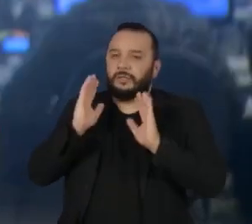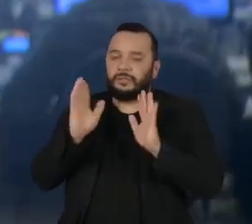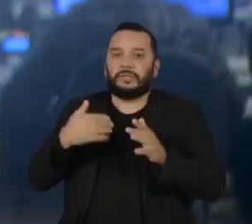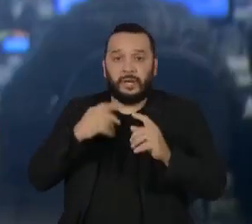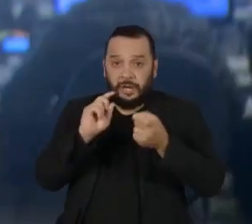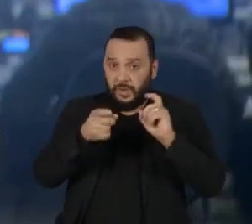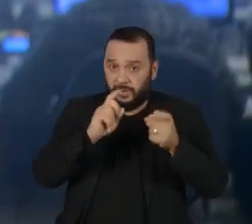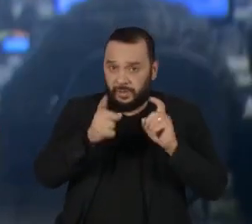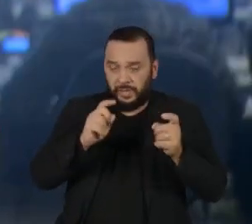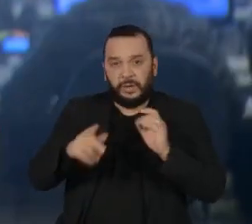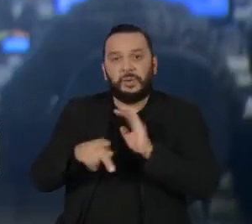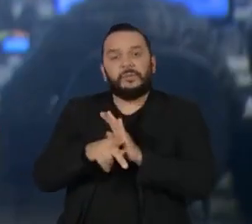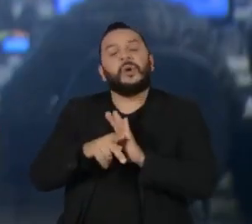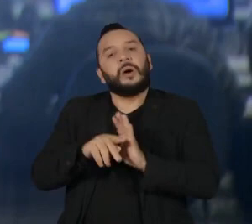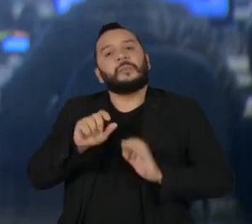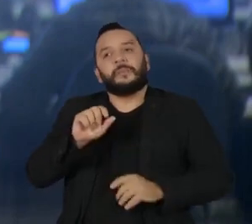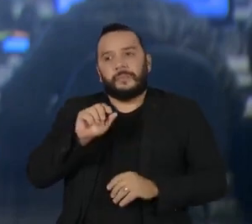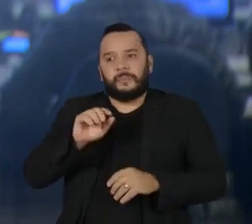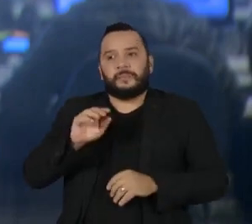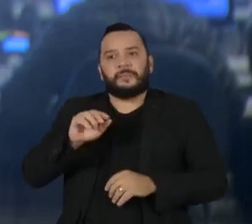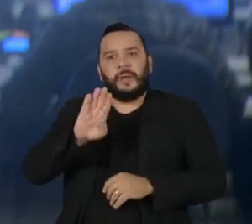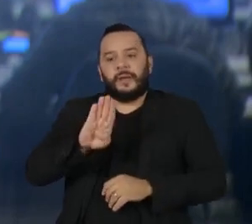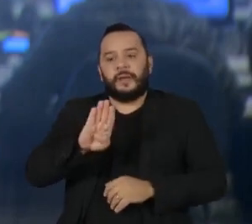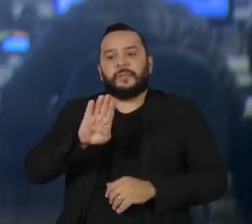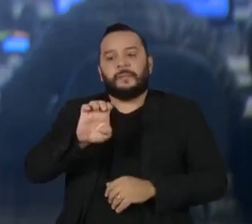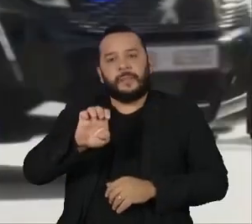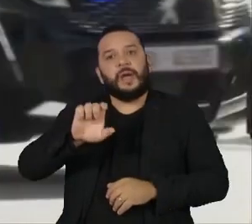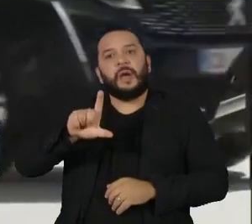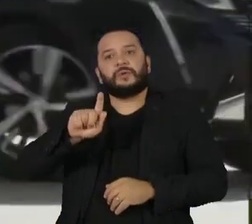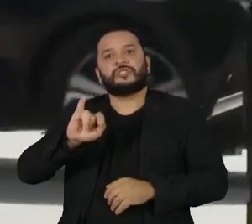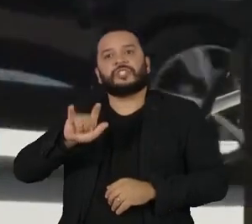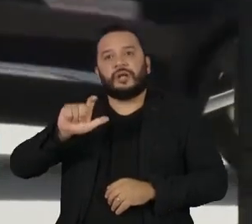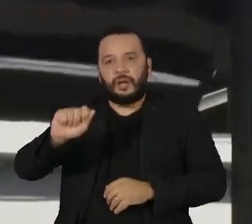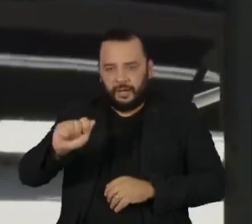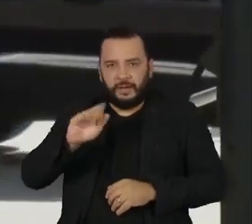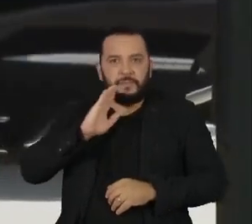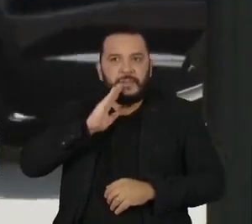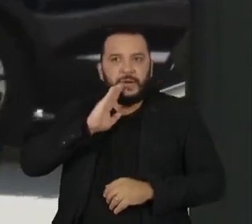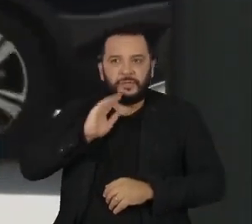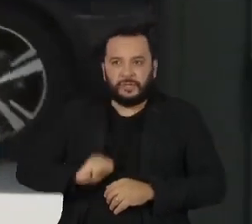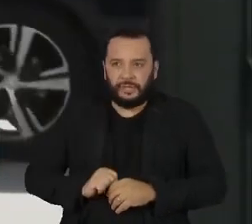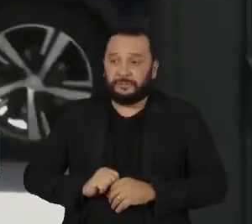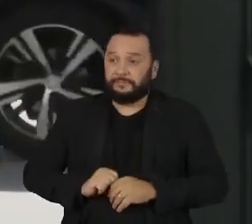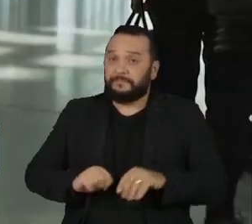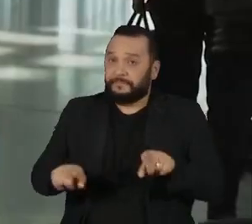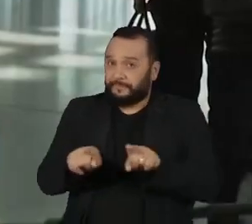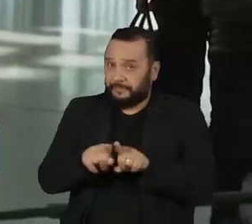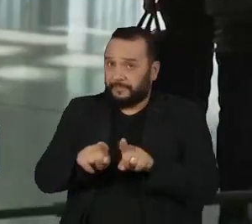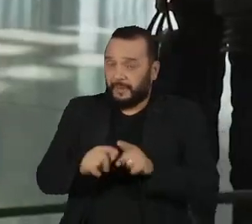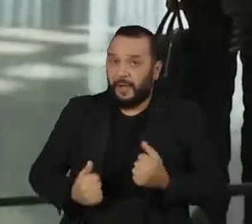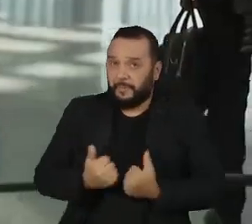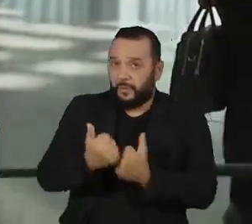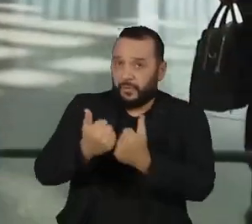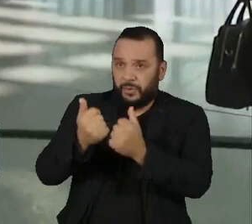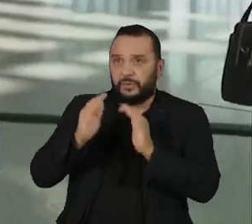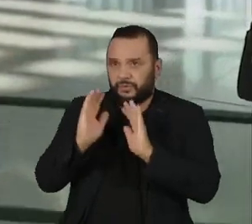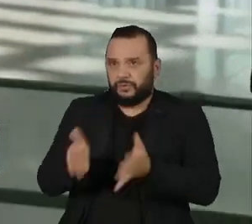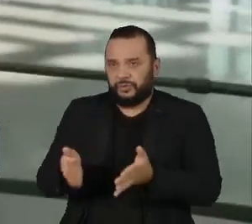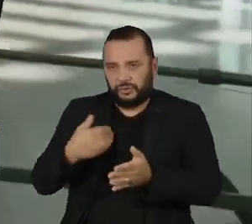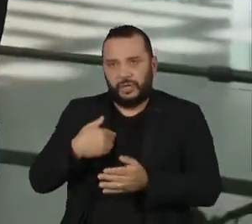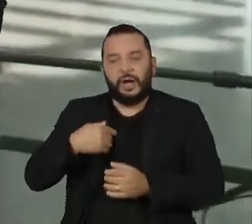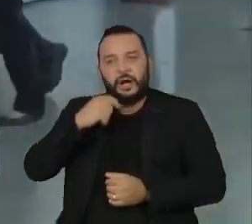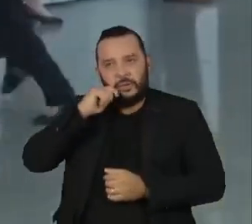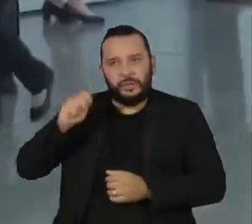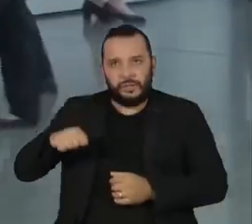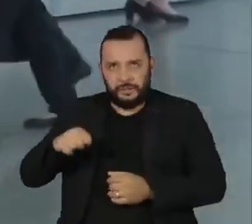ao país invadido pela Rússia em fevereiro do ano passado. Ministros da defesa de vários países filiados